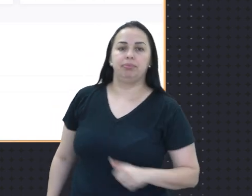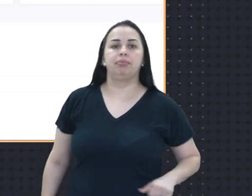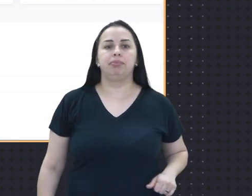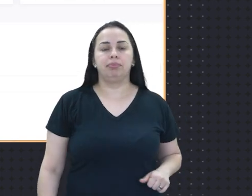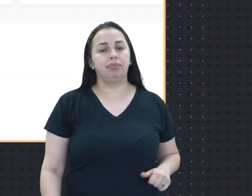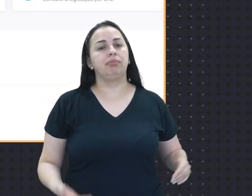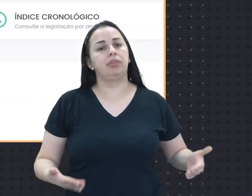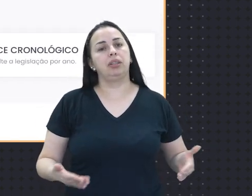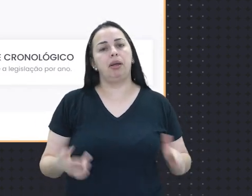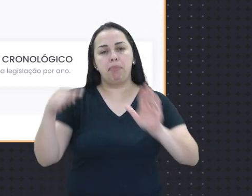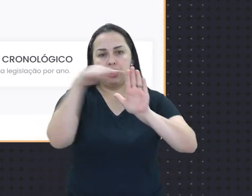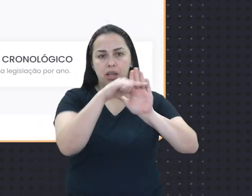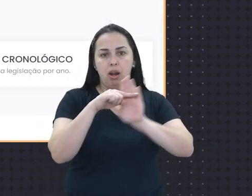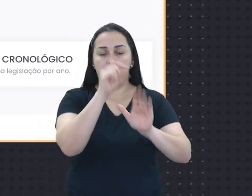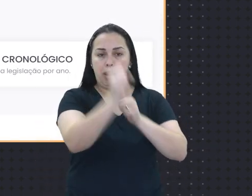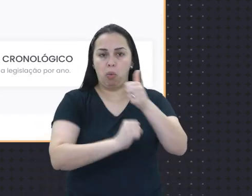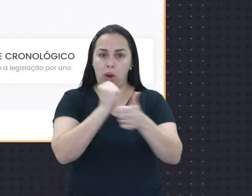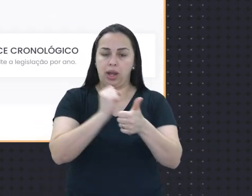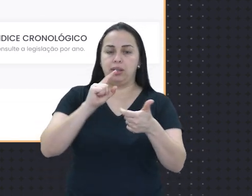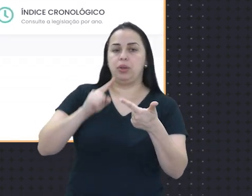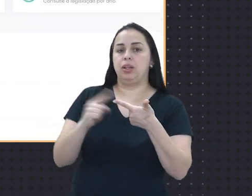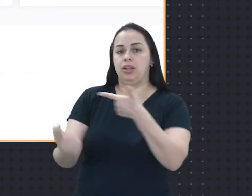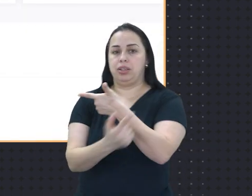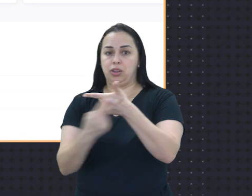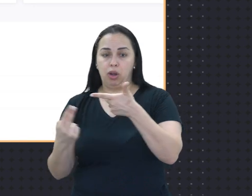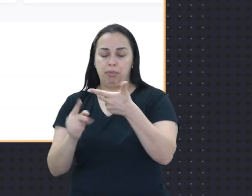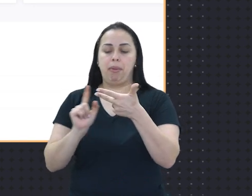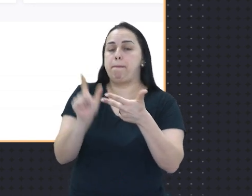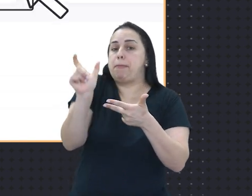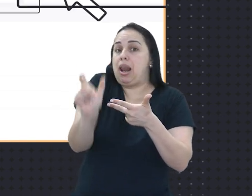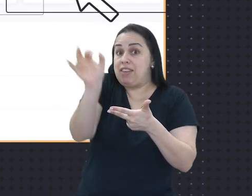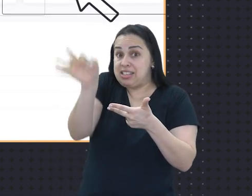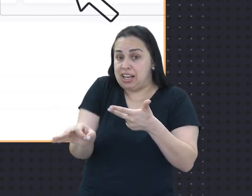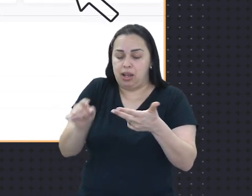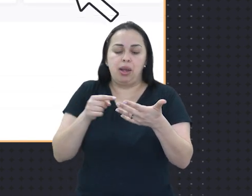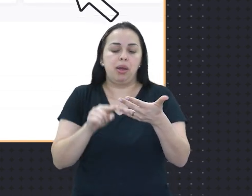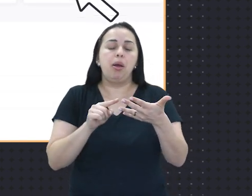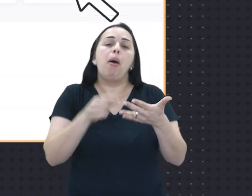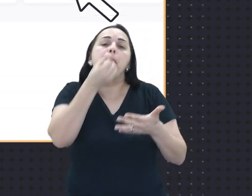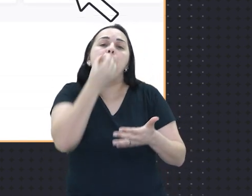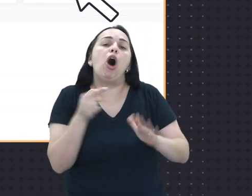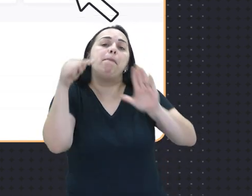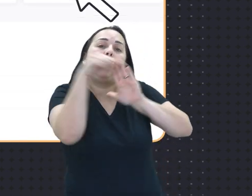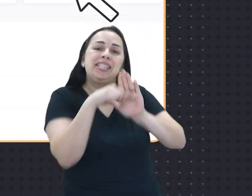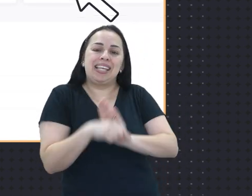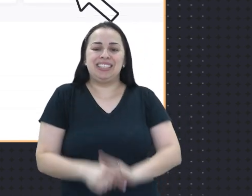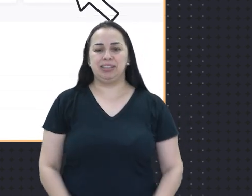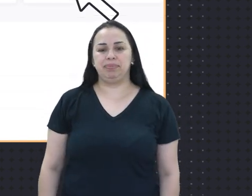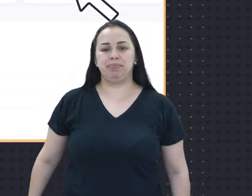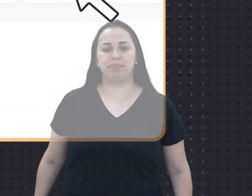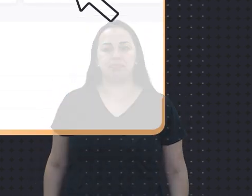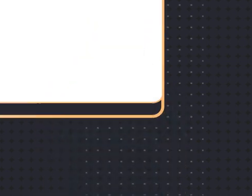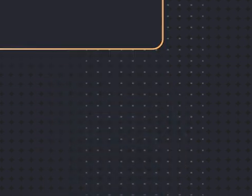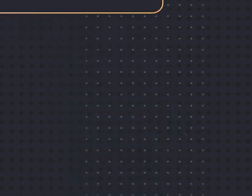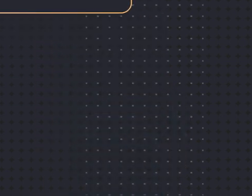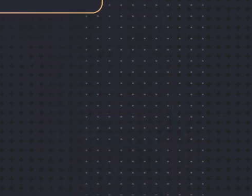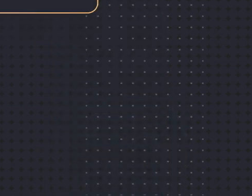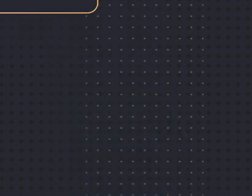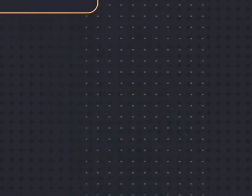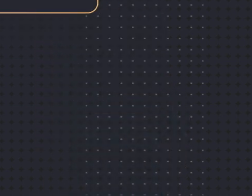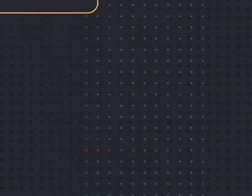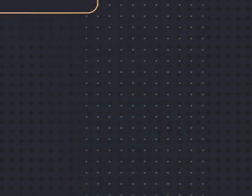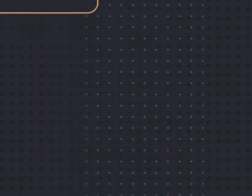Municipal. Aí é só consultar a lei pelo ano, autor, palavra-chave e outros filtros. Uma boa pesquisa!